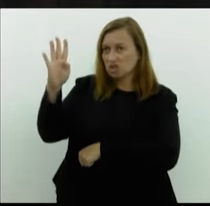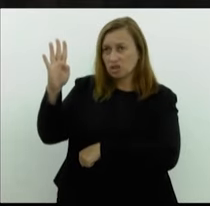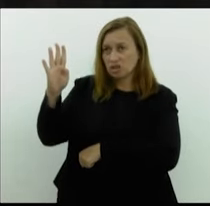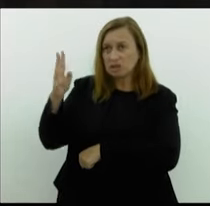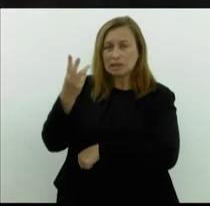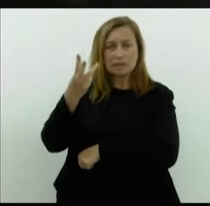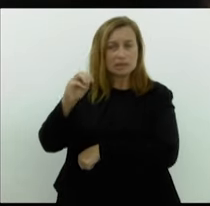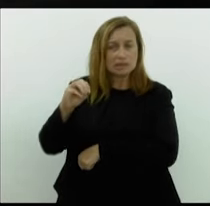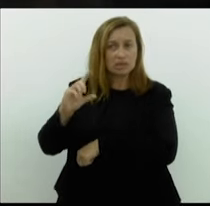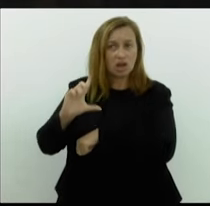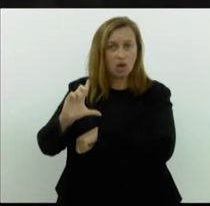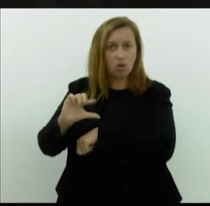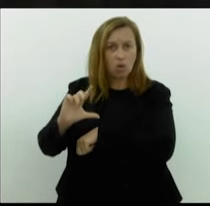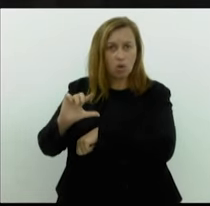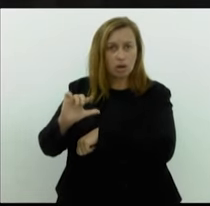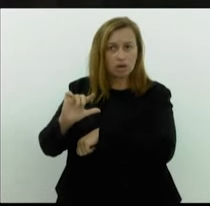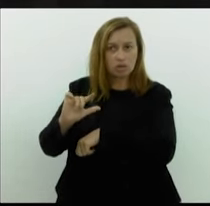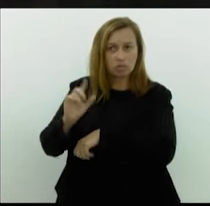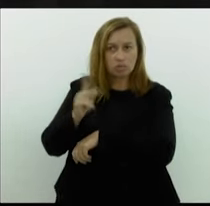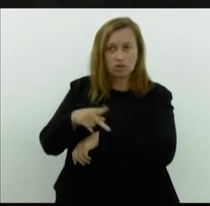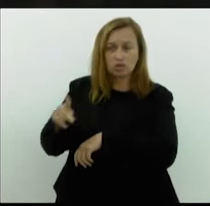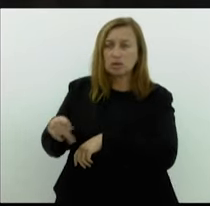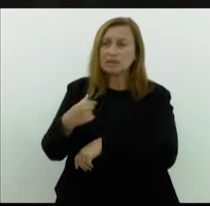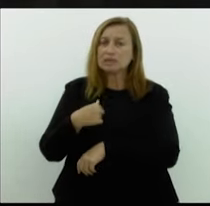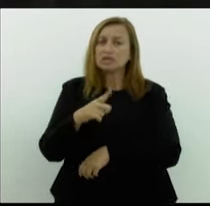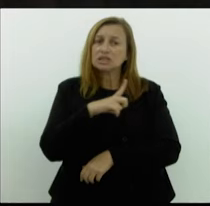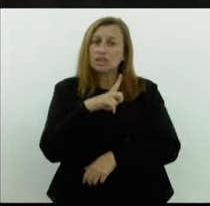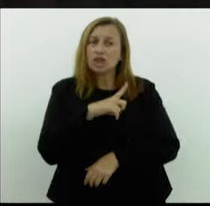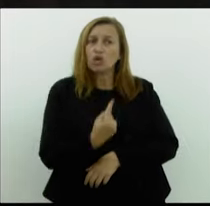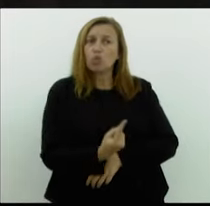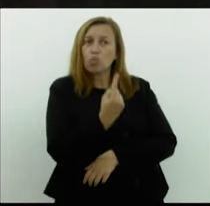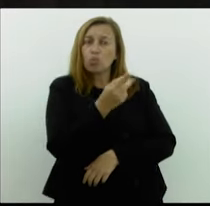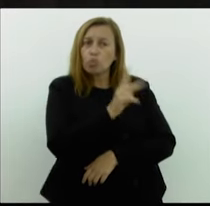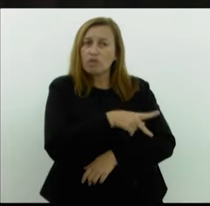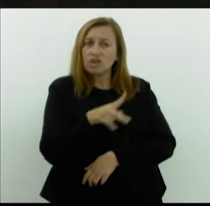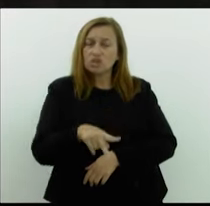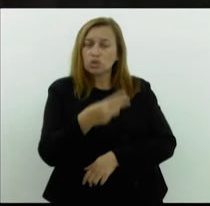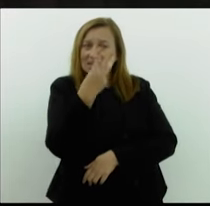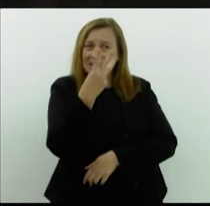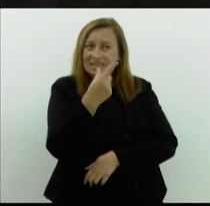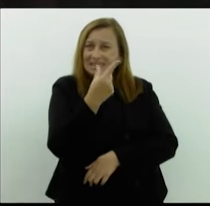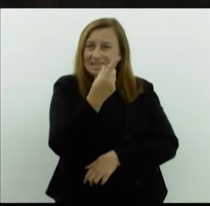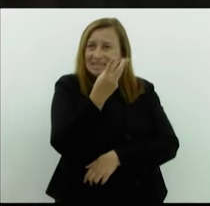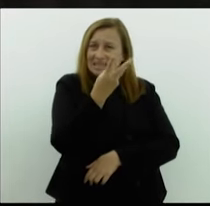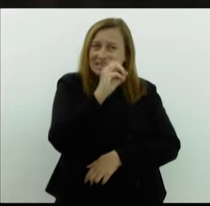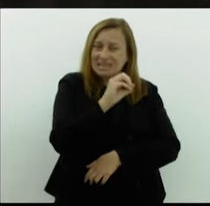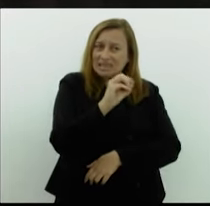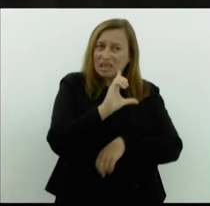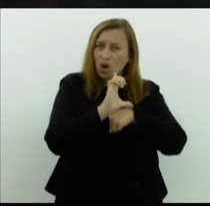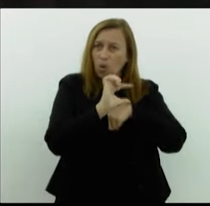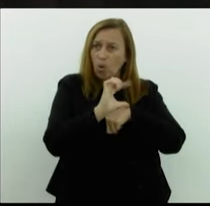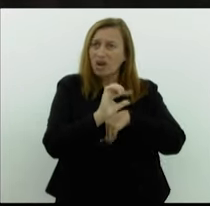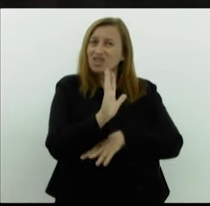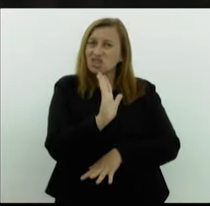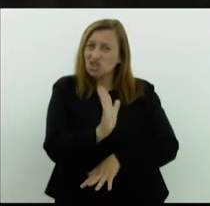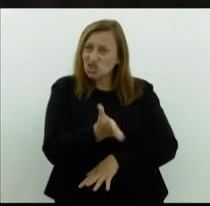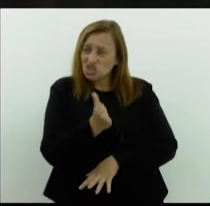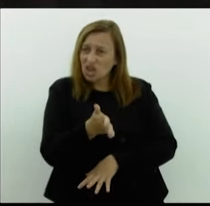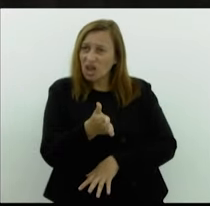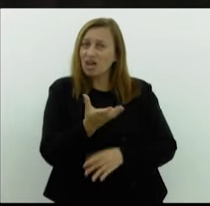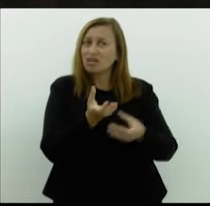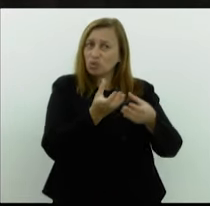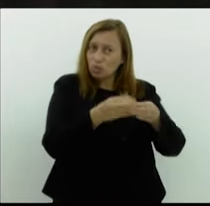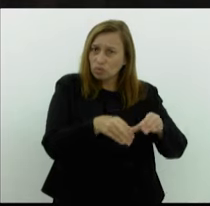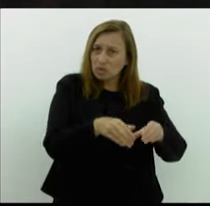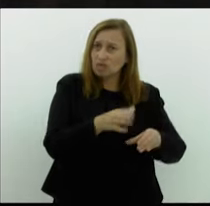30 horas. Se você tem lá um professor de 30 horas, já é